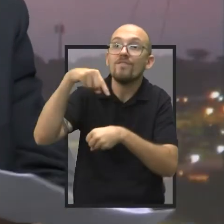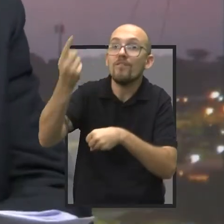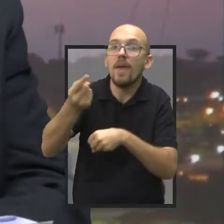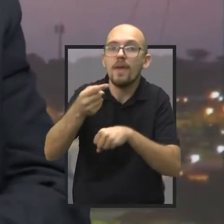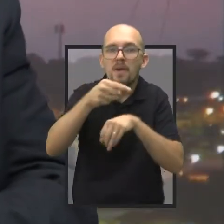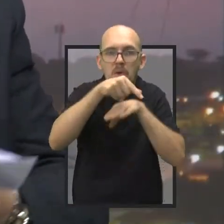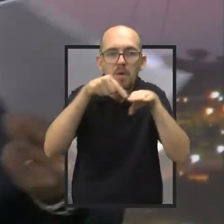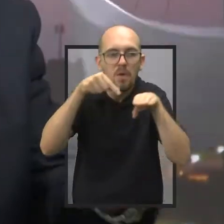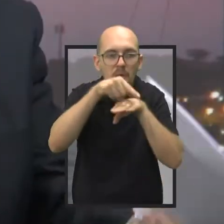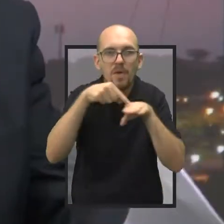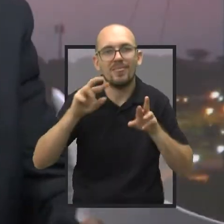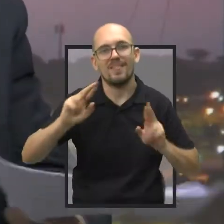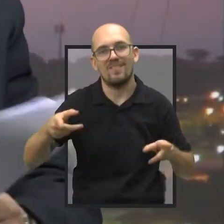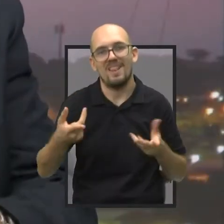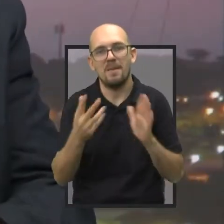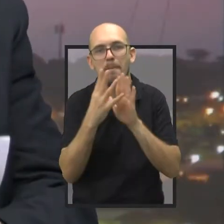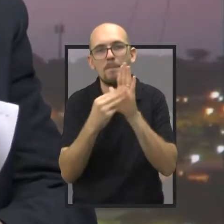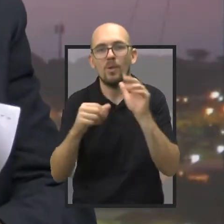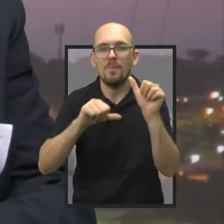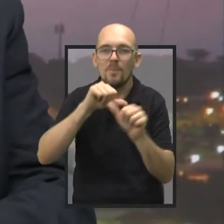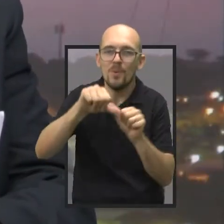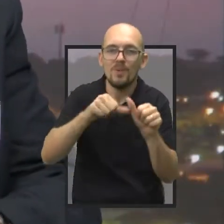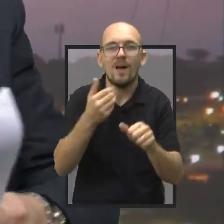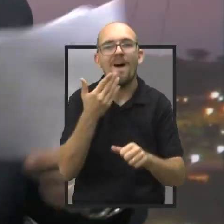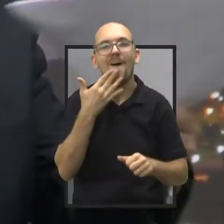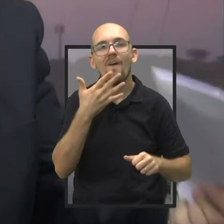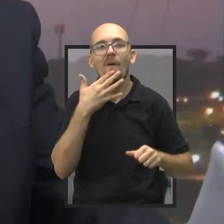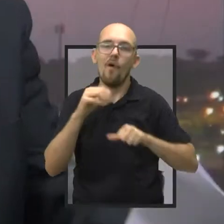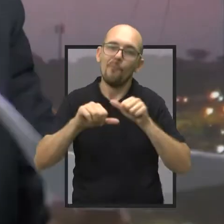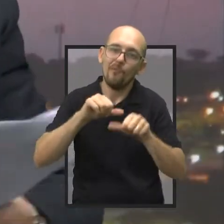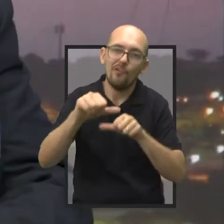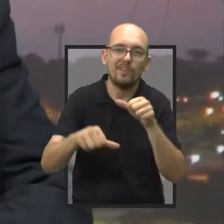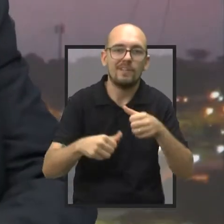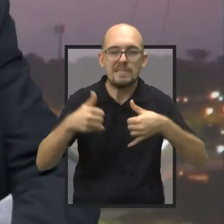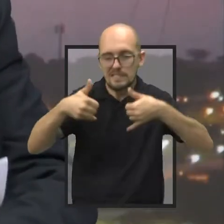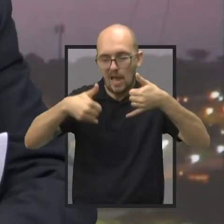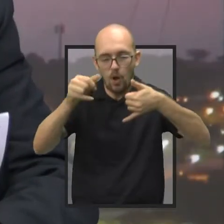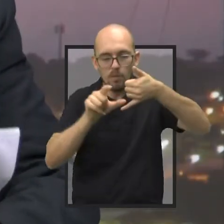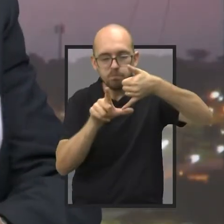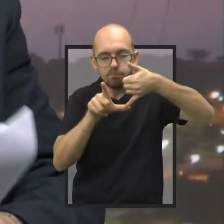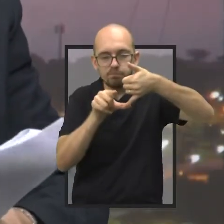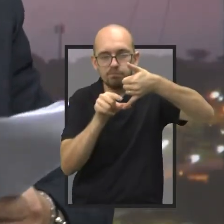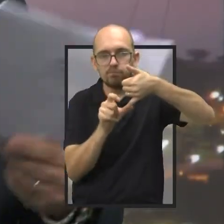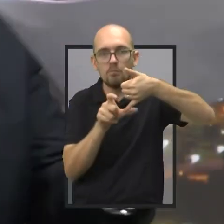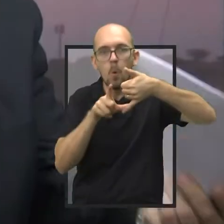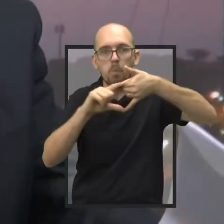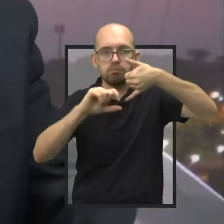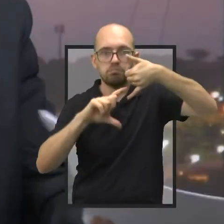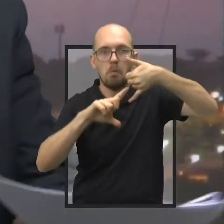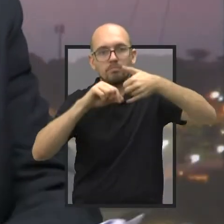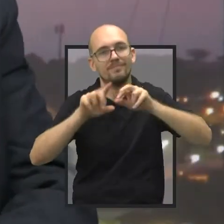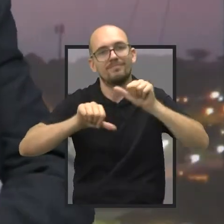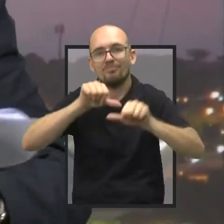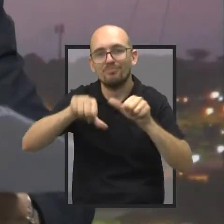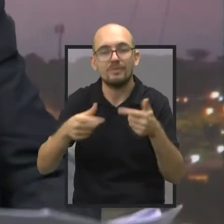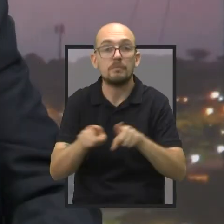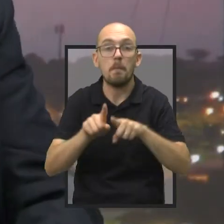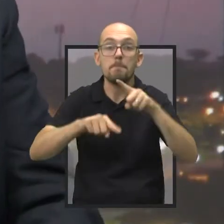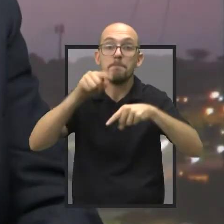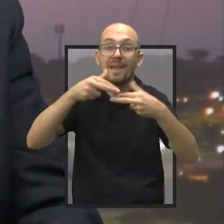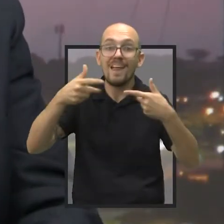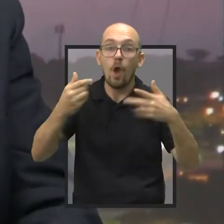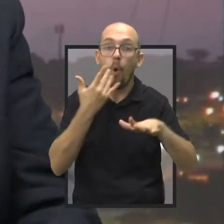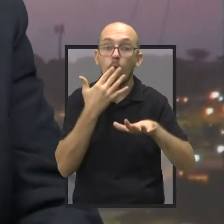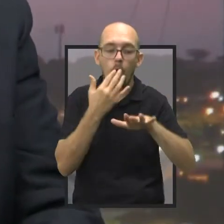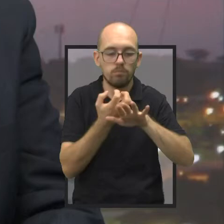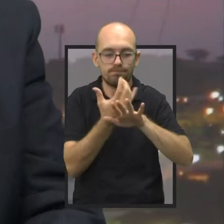serão os mesmos, as cores não serão as mesmas, os saltos não serão os mesmos, o material utilizado no calçado não